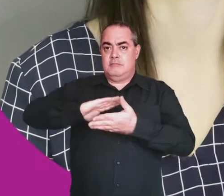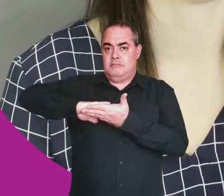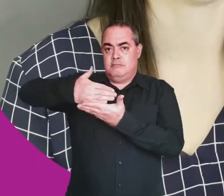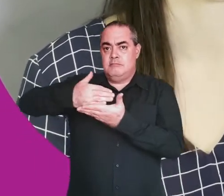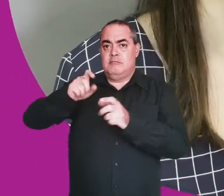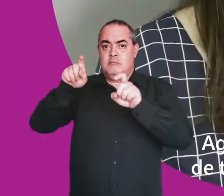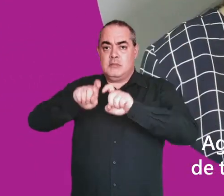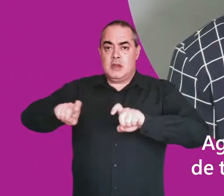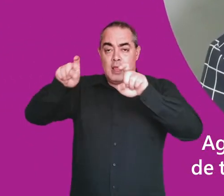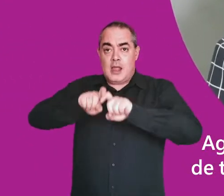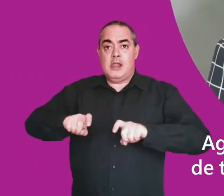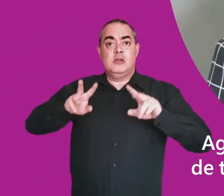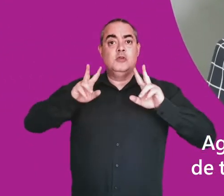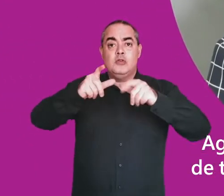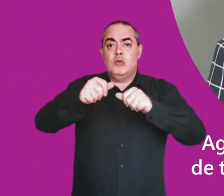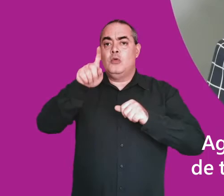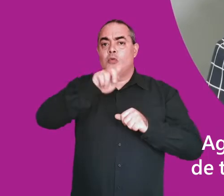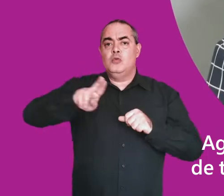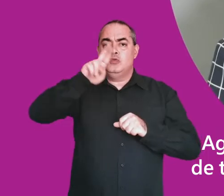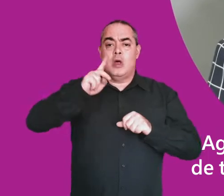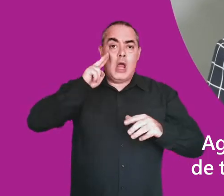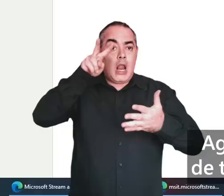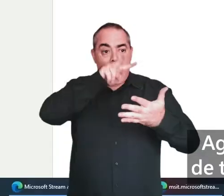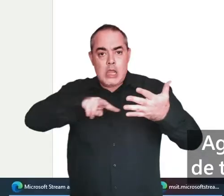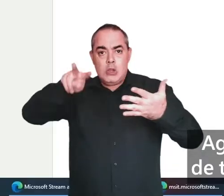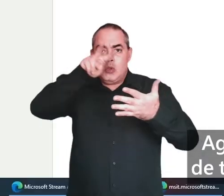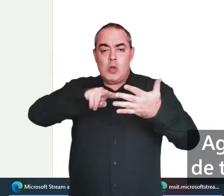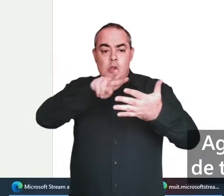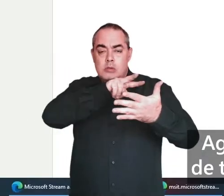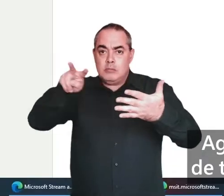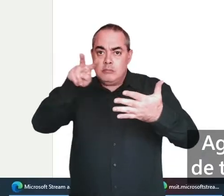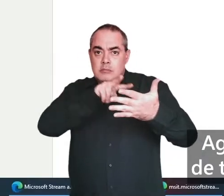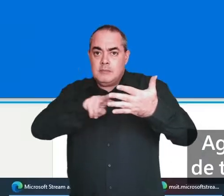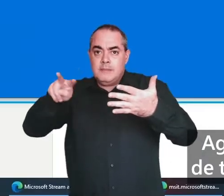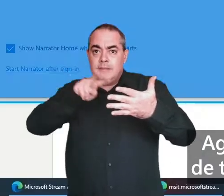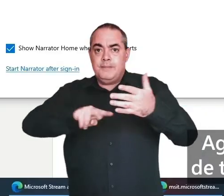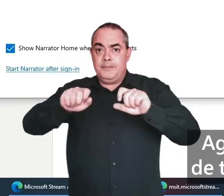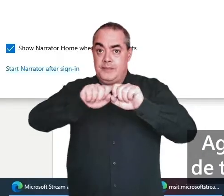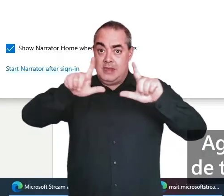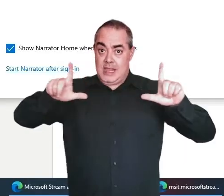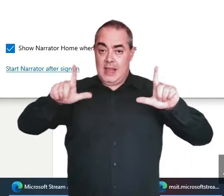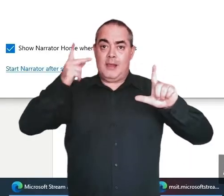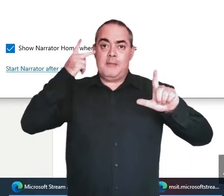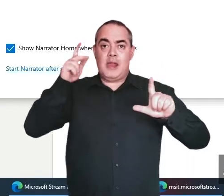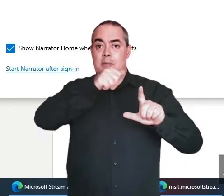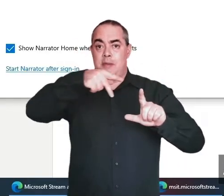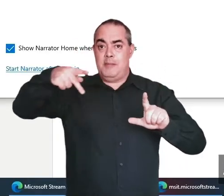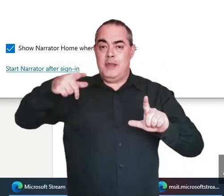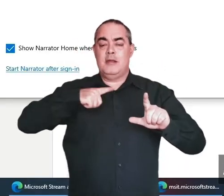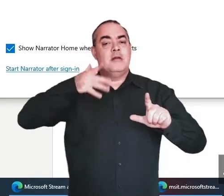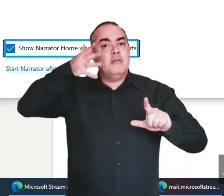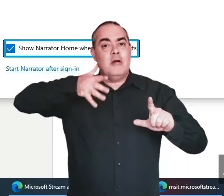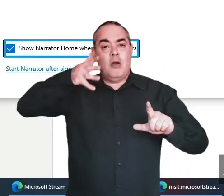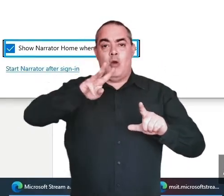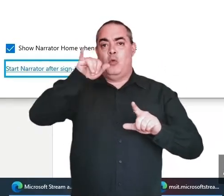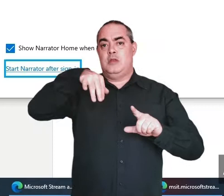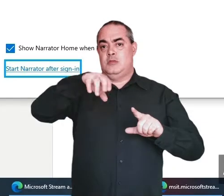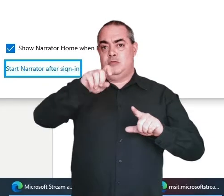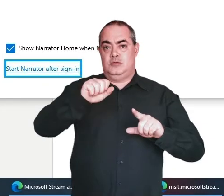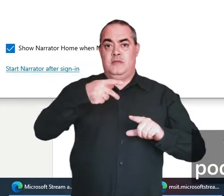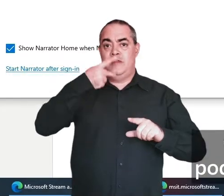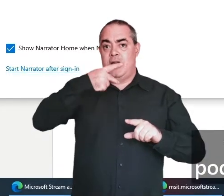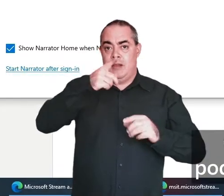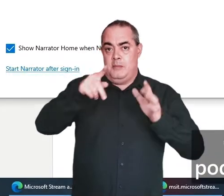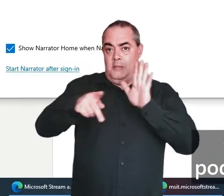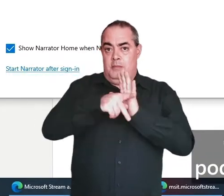para desktop. Agora vamos falar sobre o uso de um leitor de tela para navegar dentro de um aplicativo. Aqui usamos o narrador do